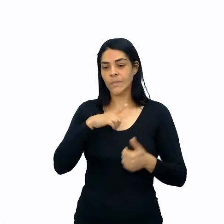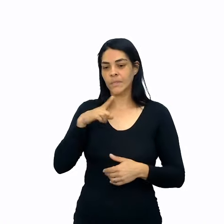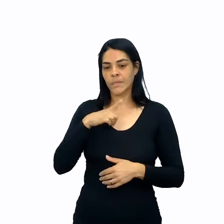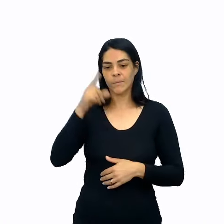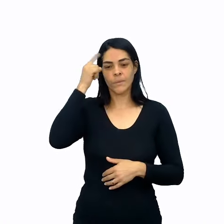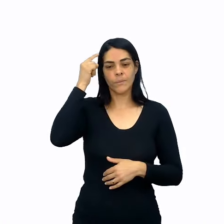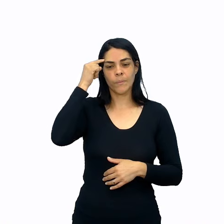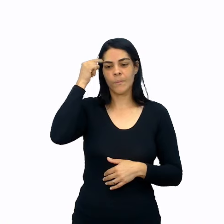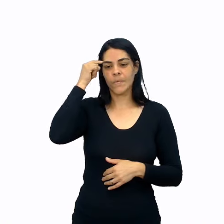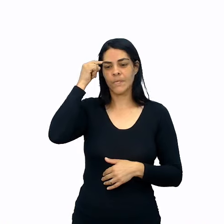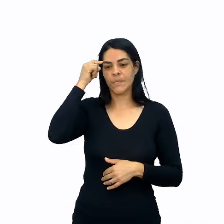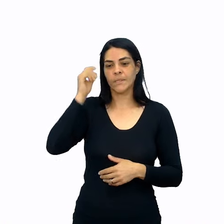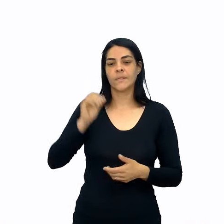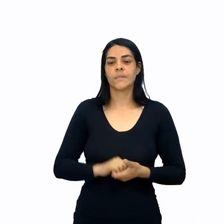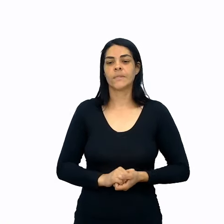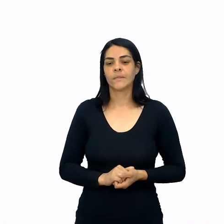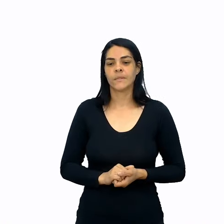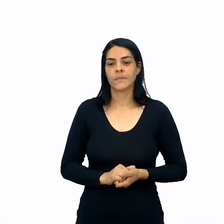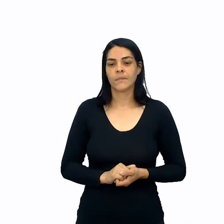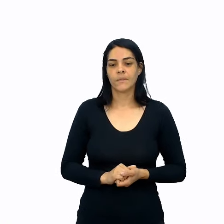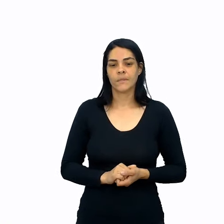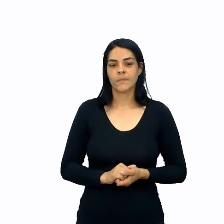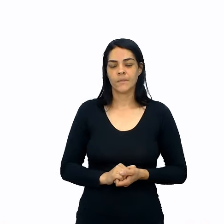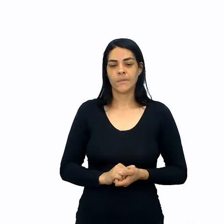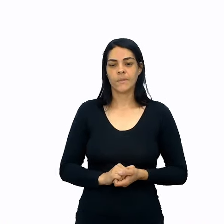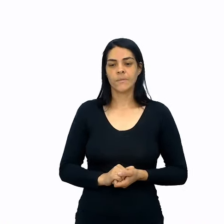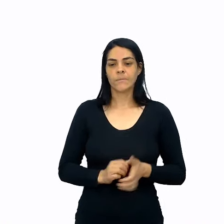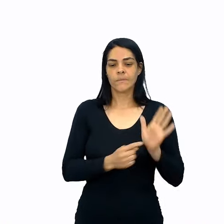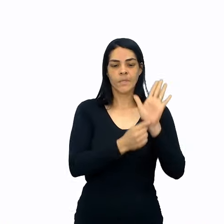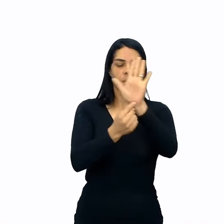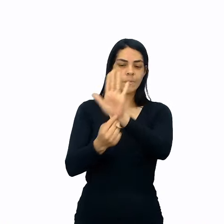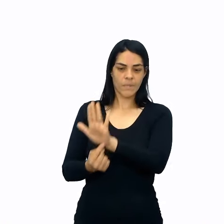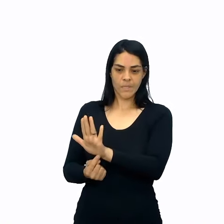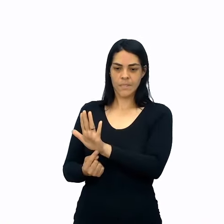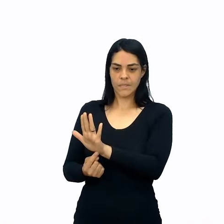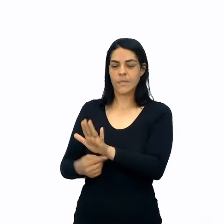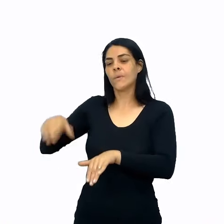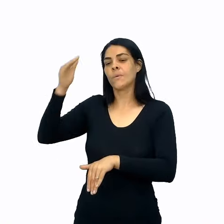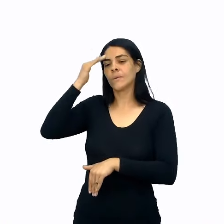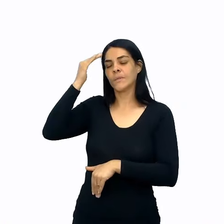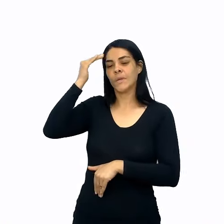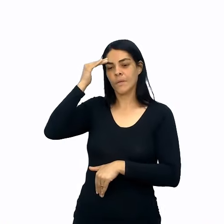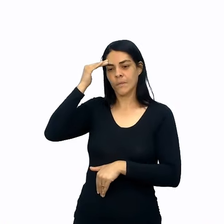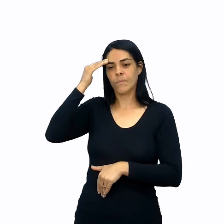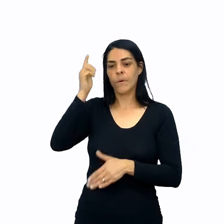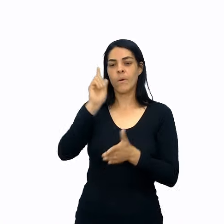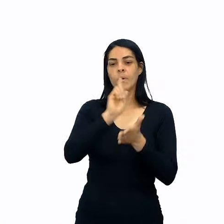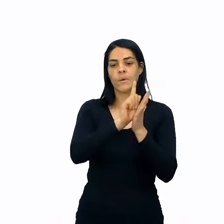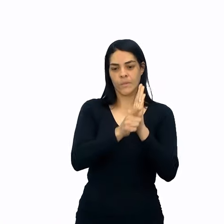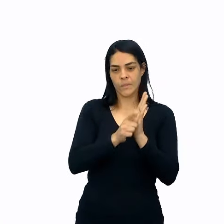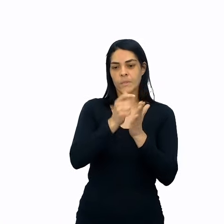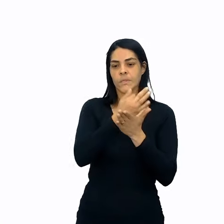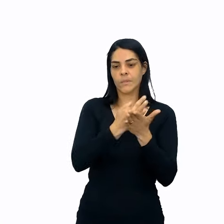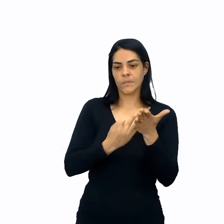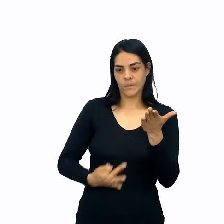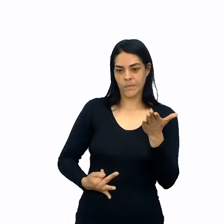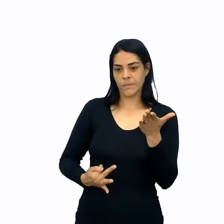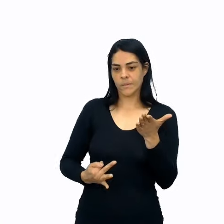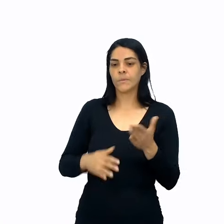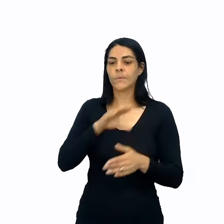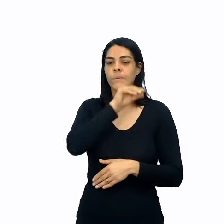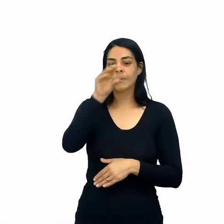pensando na transmissão, é expor a apresentação de formas de saberes, não é? E como gêneros orais escritos, nós